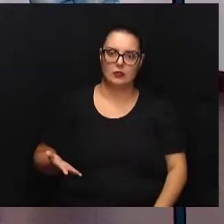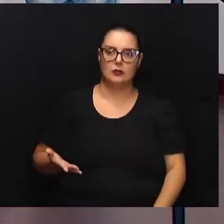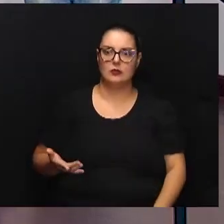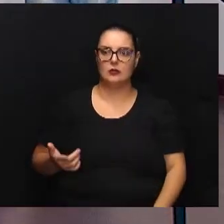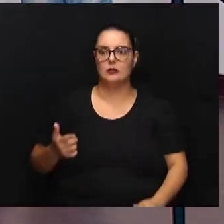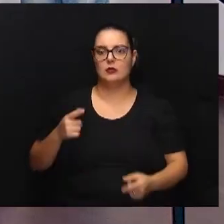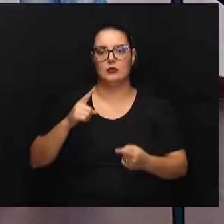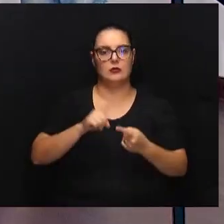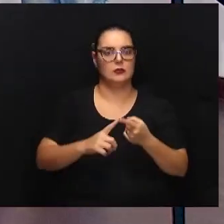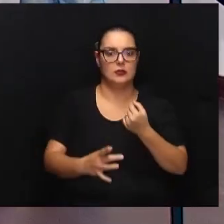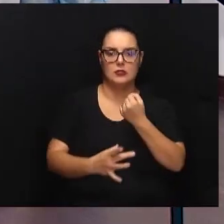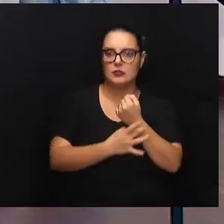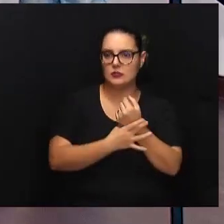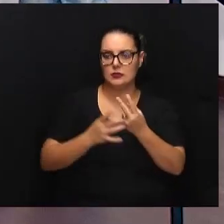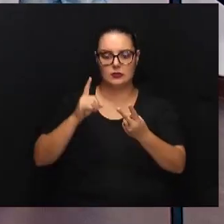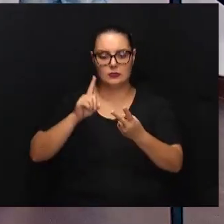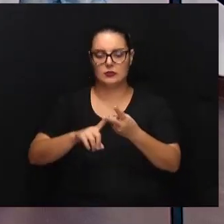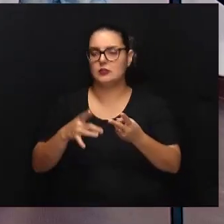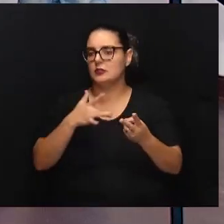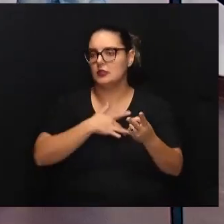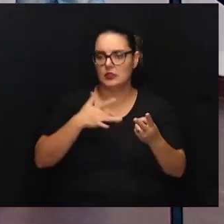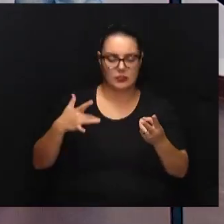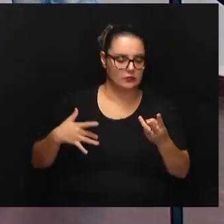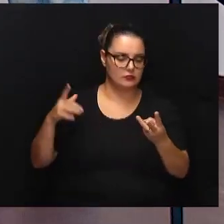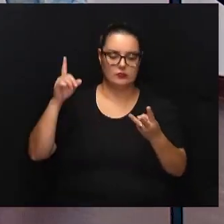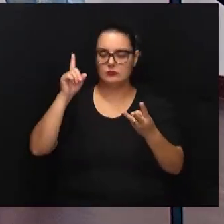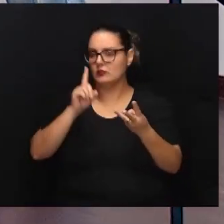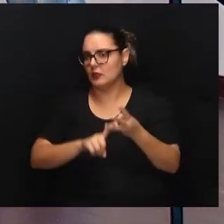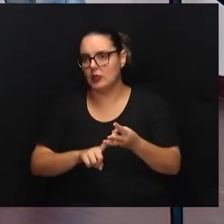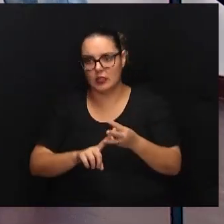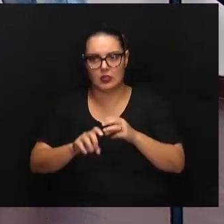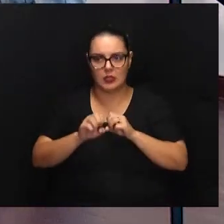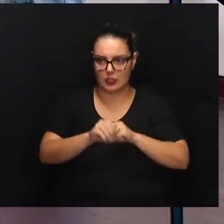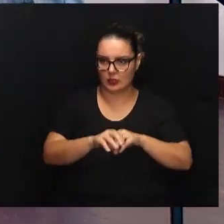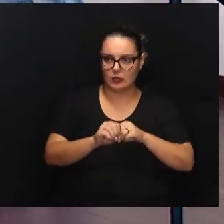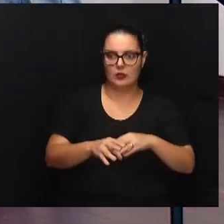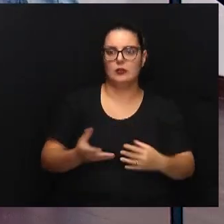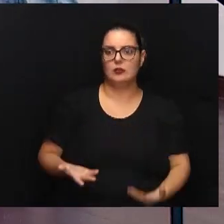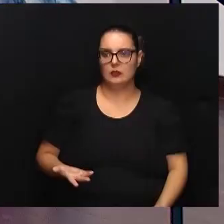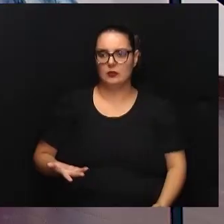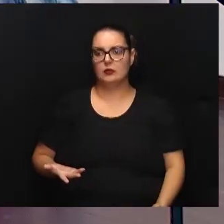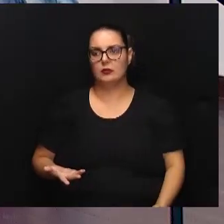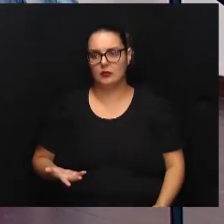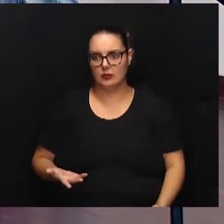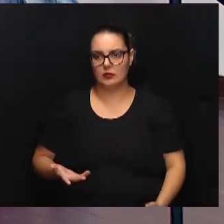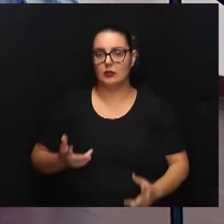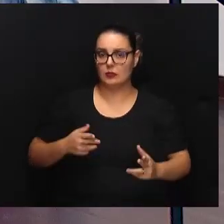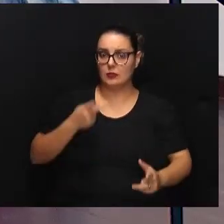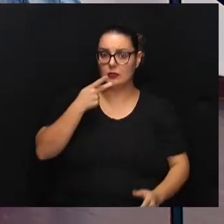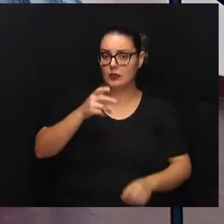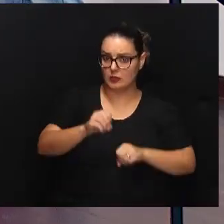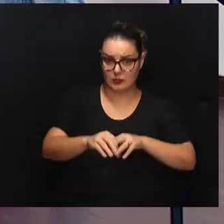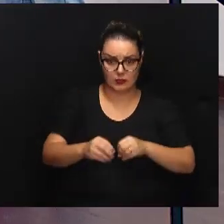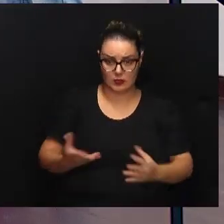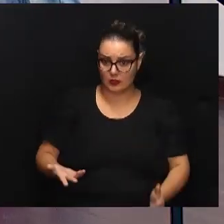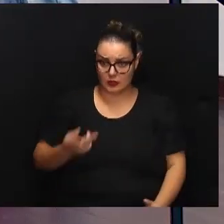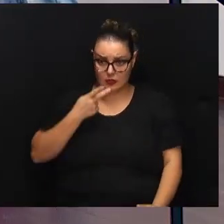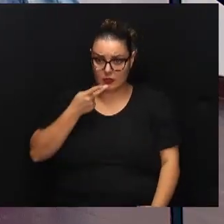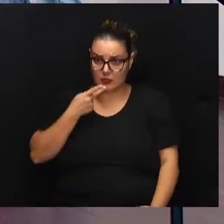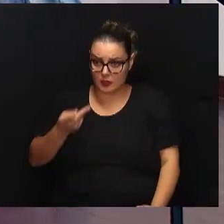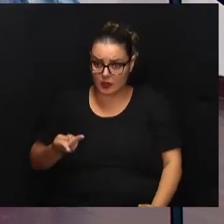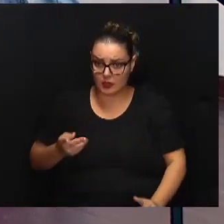saúde, o problema da educação. E quando se fala de educação, a gente precisa falar das escolas cívico-militares, que é